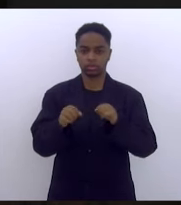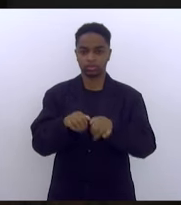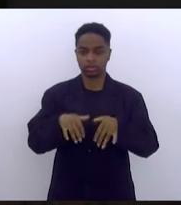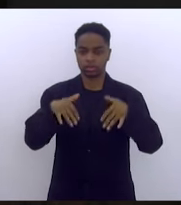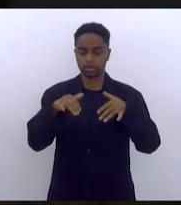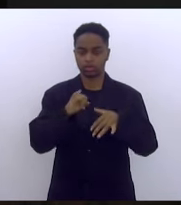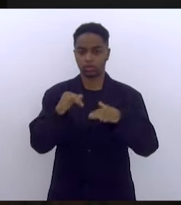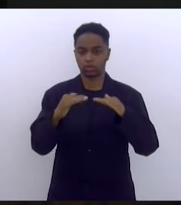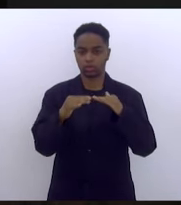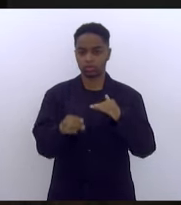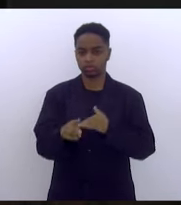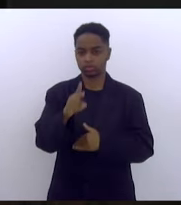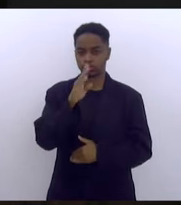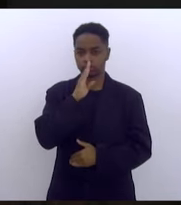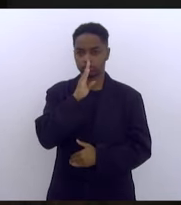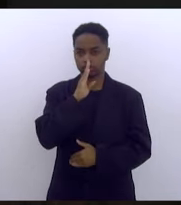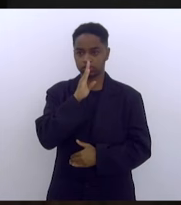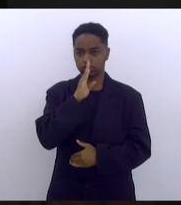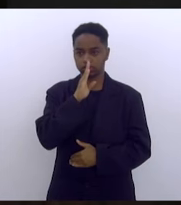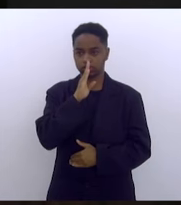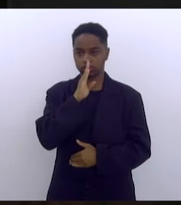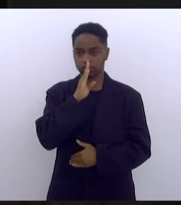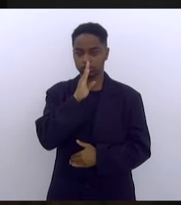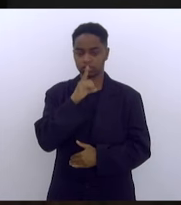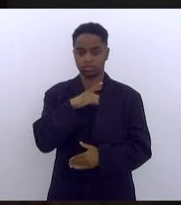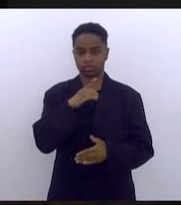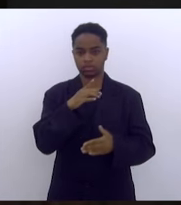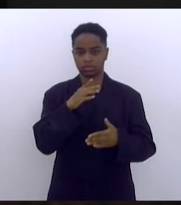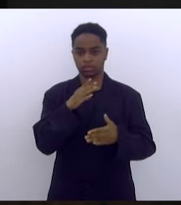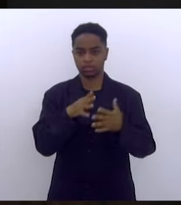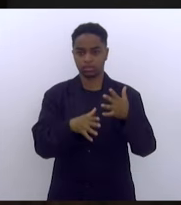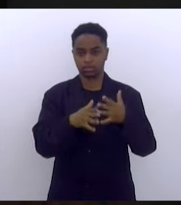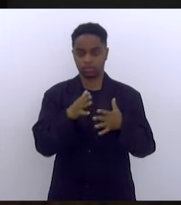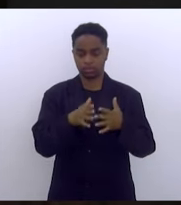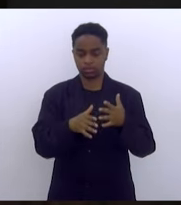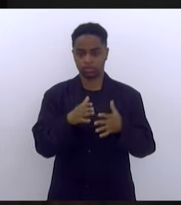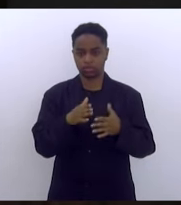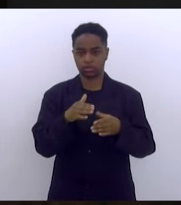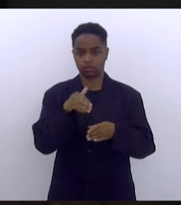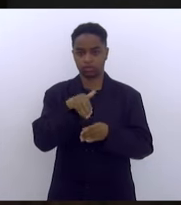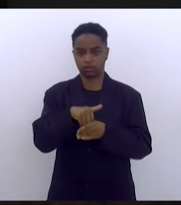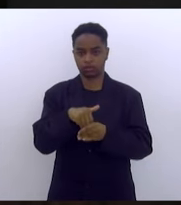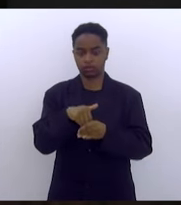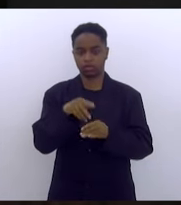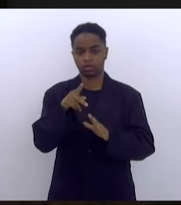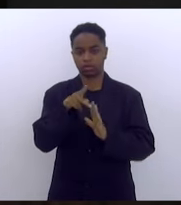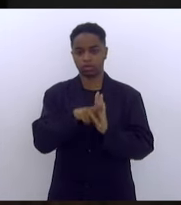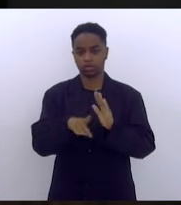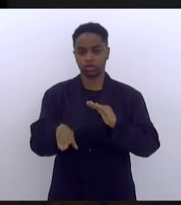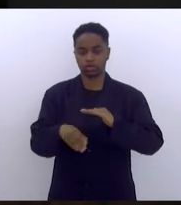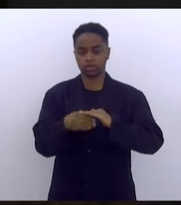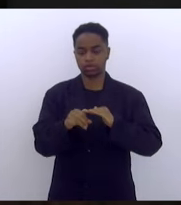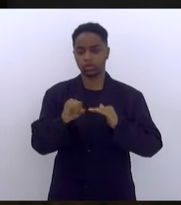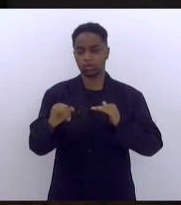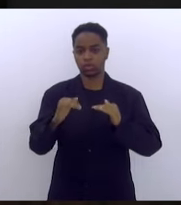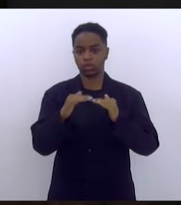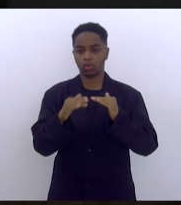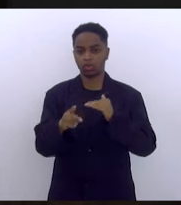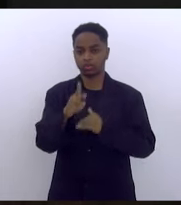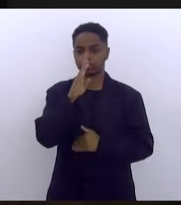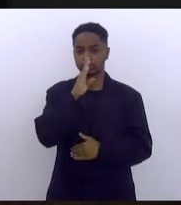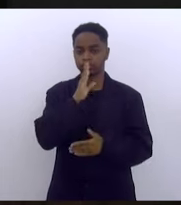permaneçam como estão. Ficam prejudicadas. Em votação, o projeto a ser emendado. Os senhores que aprovam permaneçam como